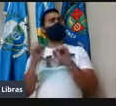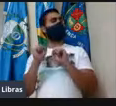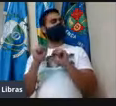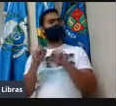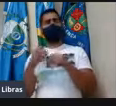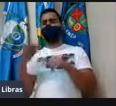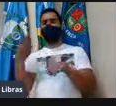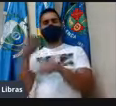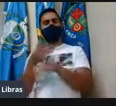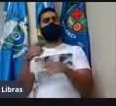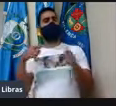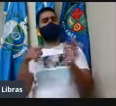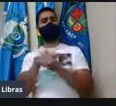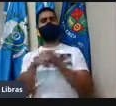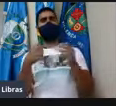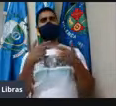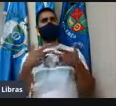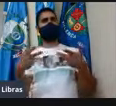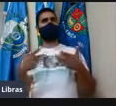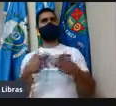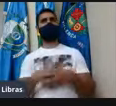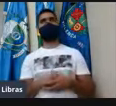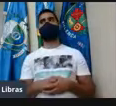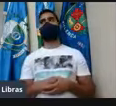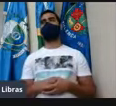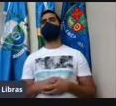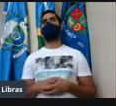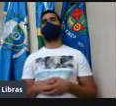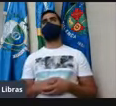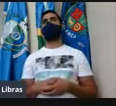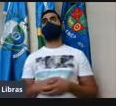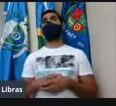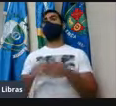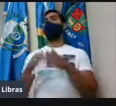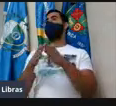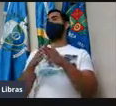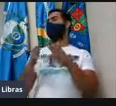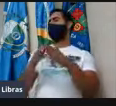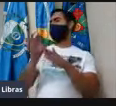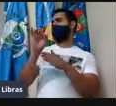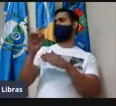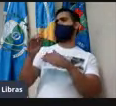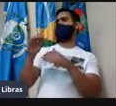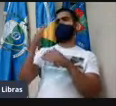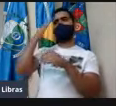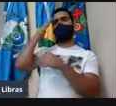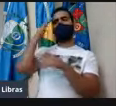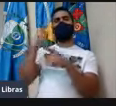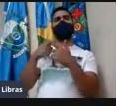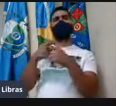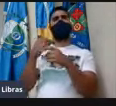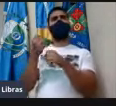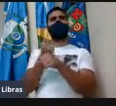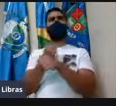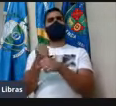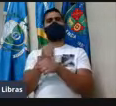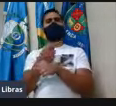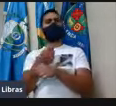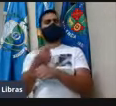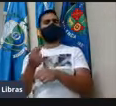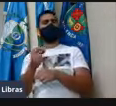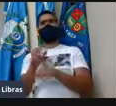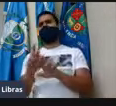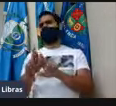quiserem. Peço a vocês compreensão, porque o ano de 2020 é um ano